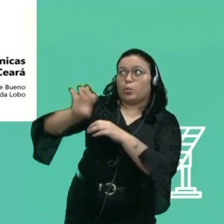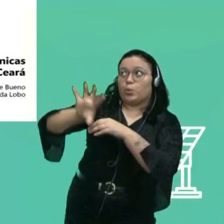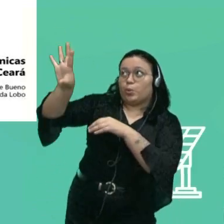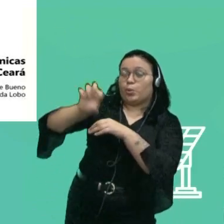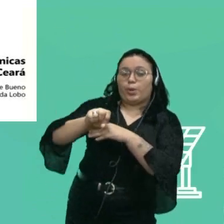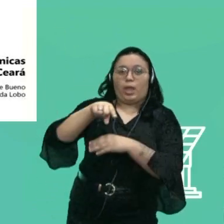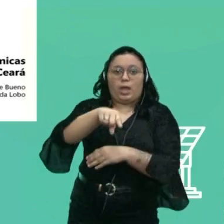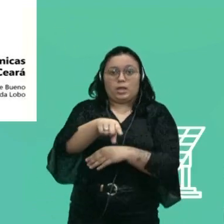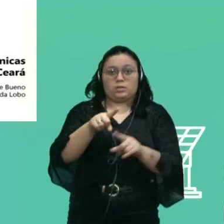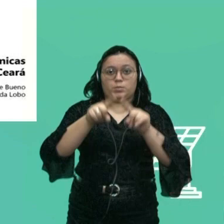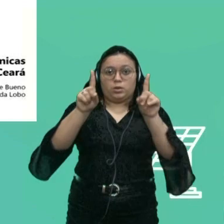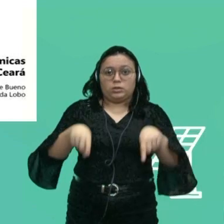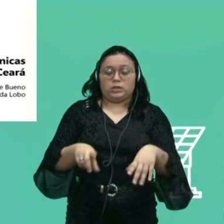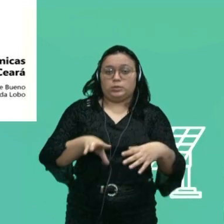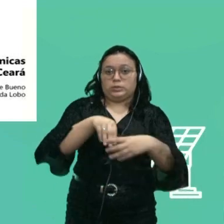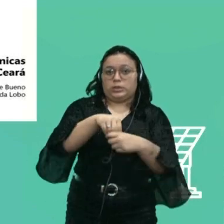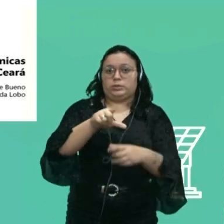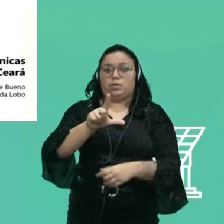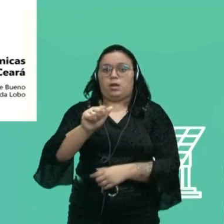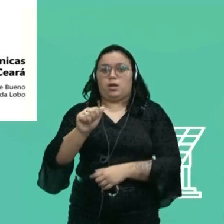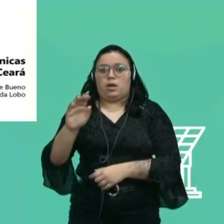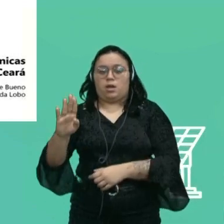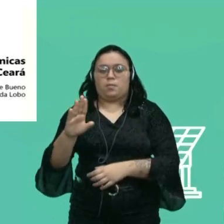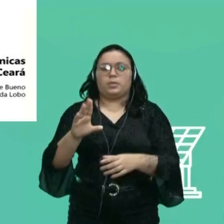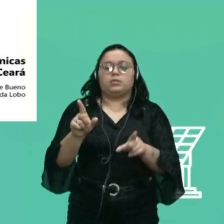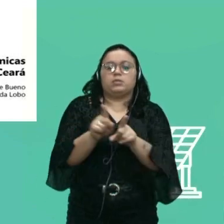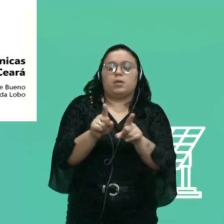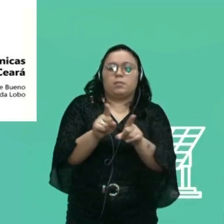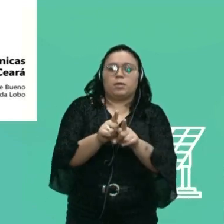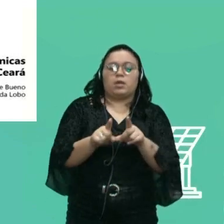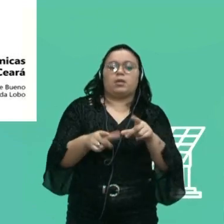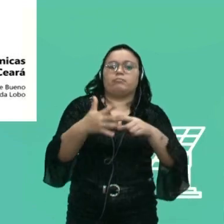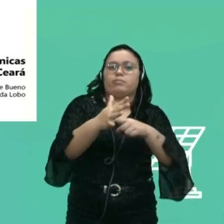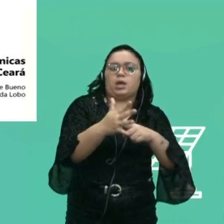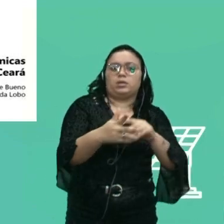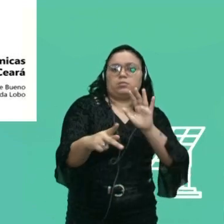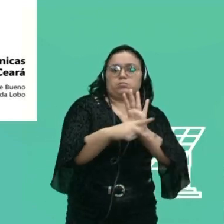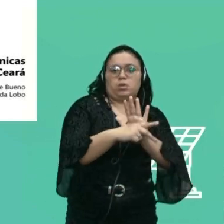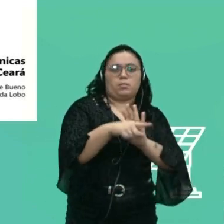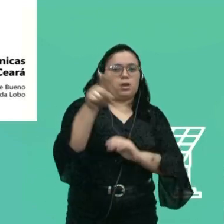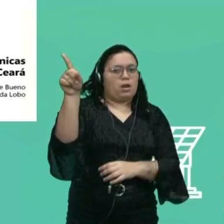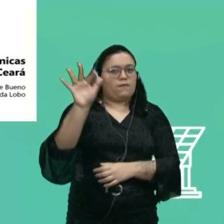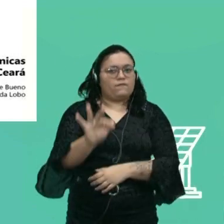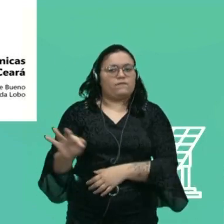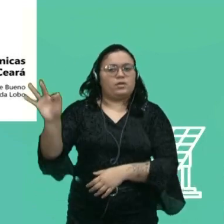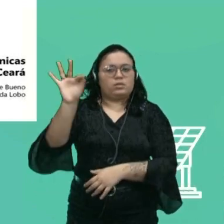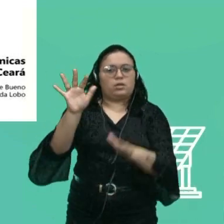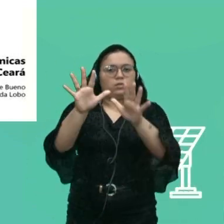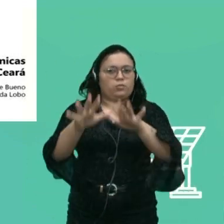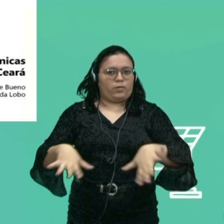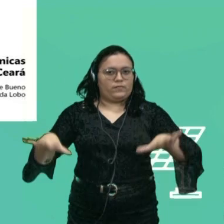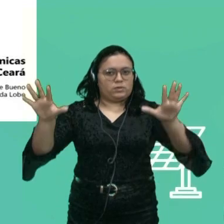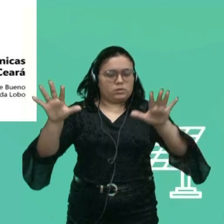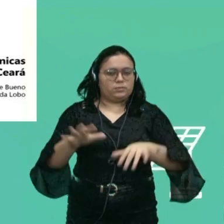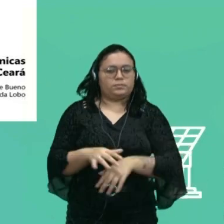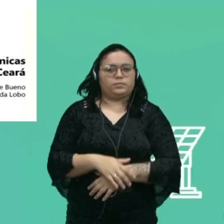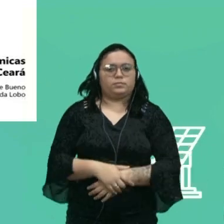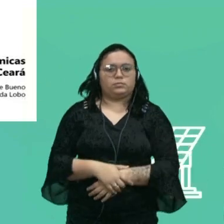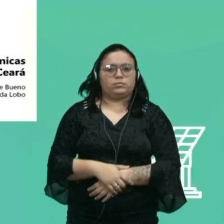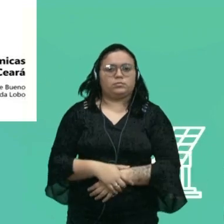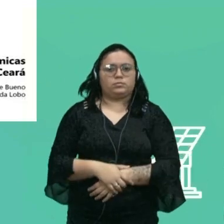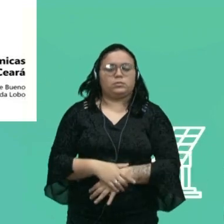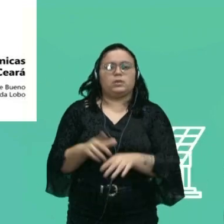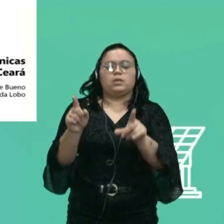no Laboratório de Hidrogênio e Máquinas Térmicas da Universidade Federal do Ceará, sob coordenação